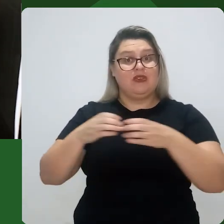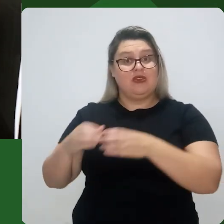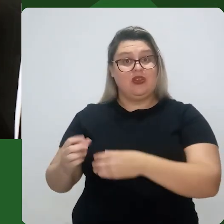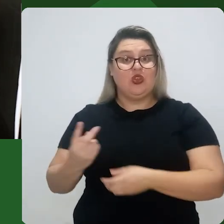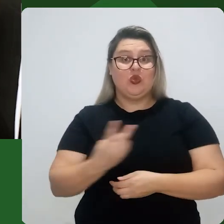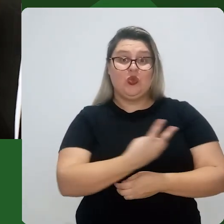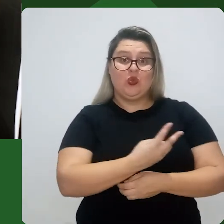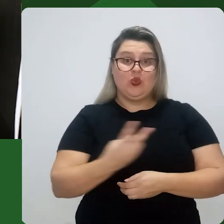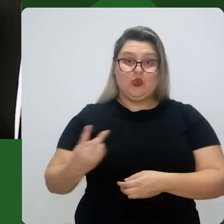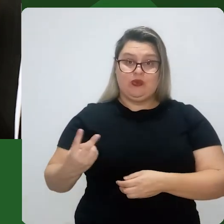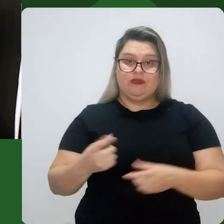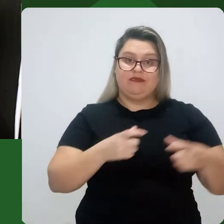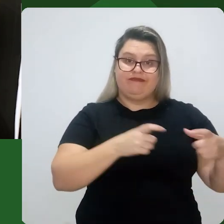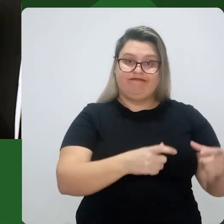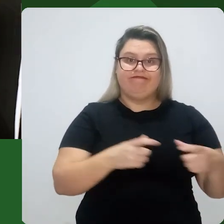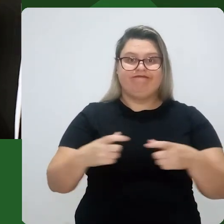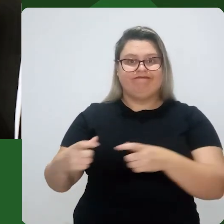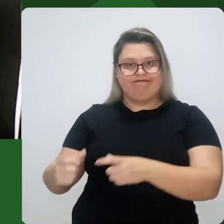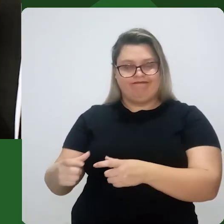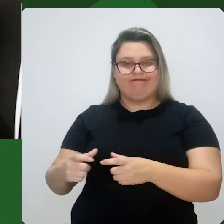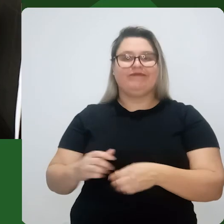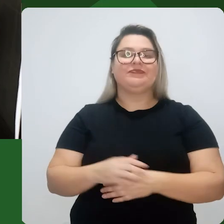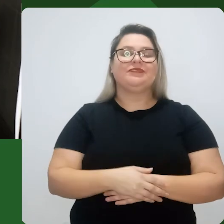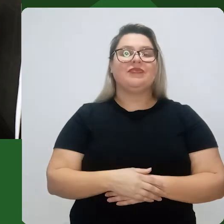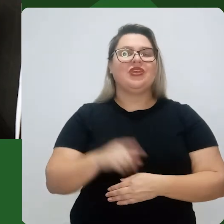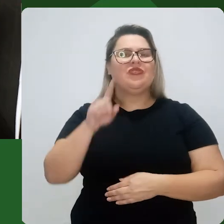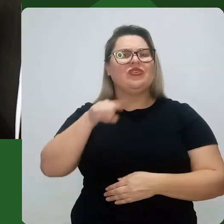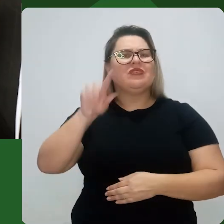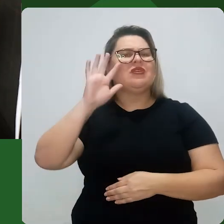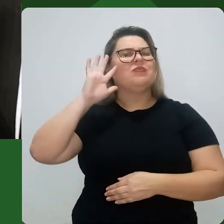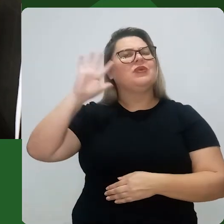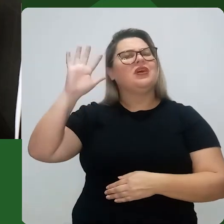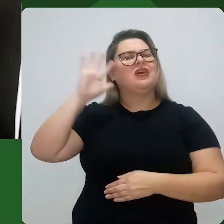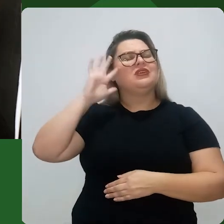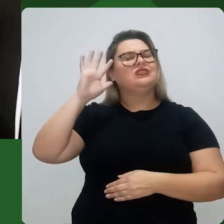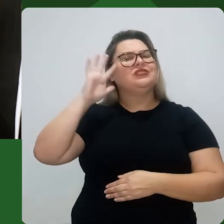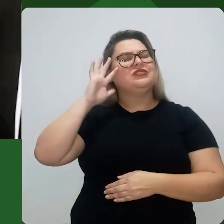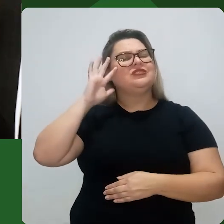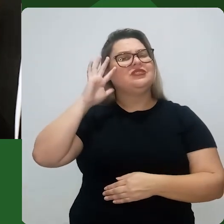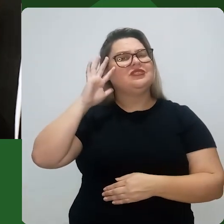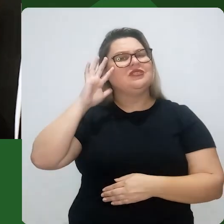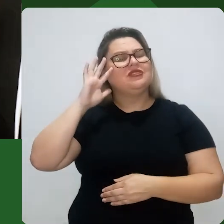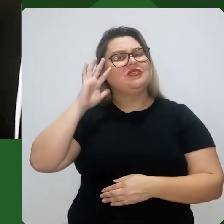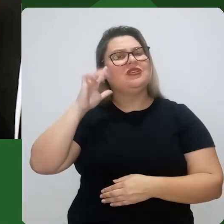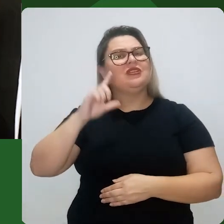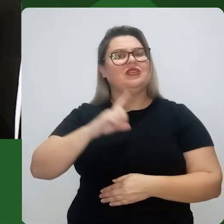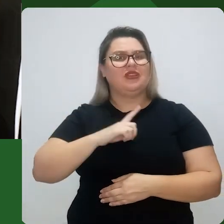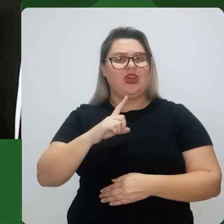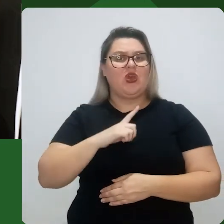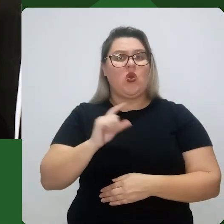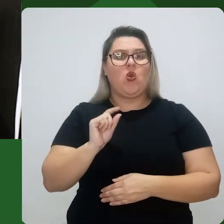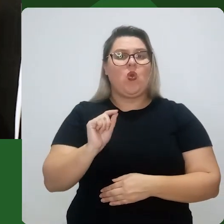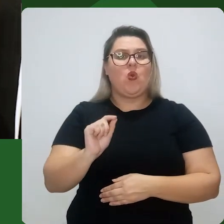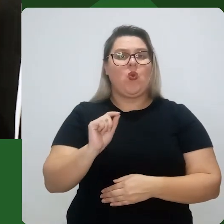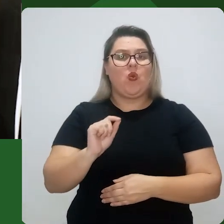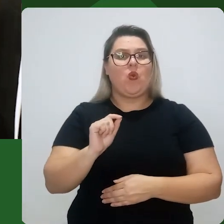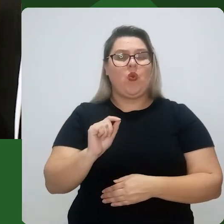tortas, 2 mini tortas. E vocês devem imaginar que houve aparas,